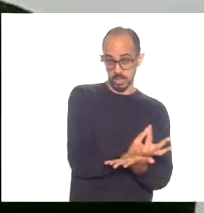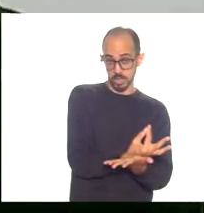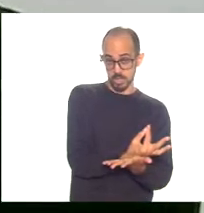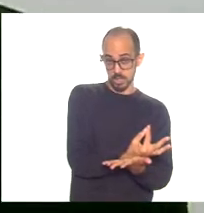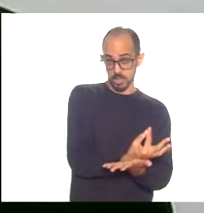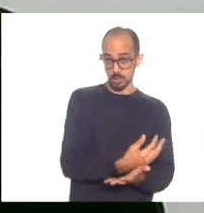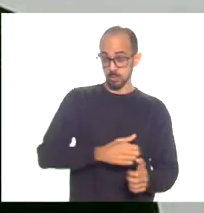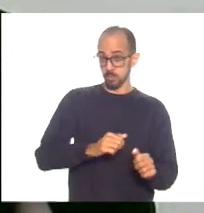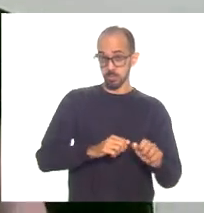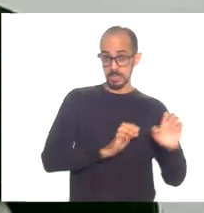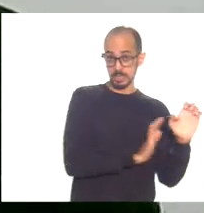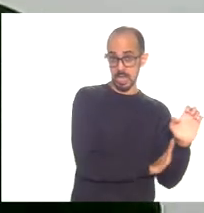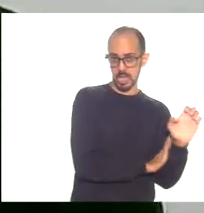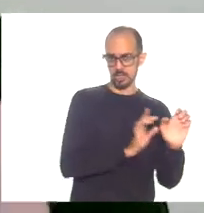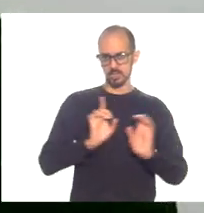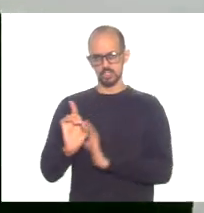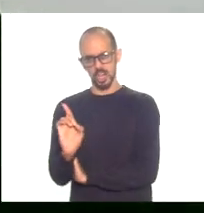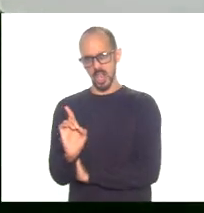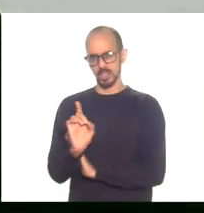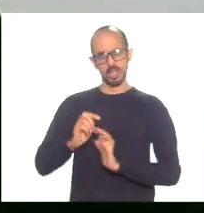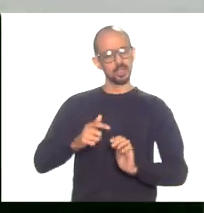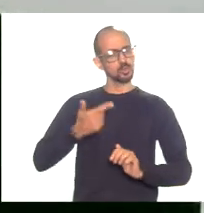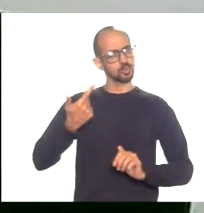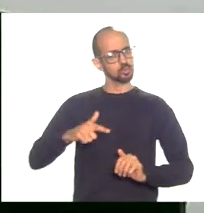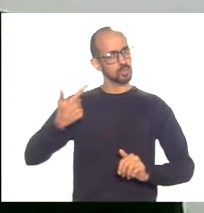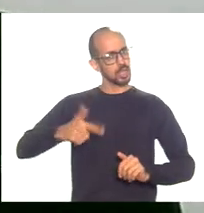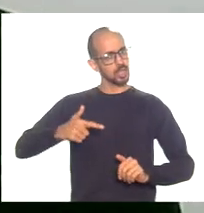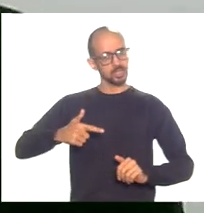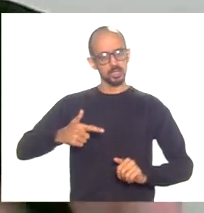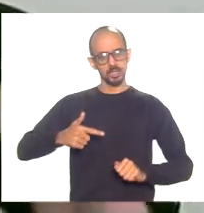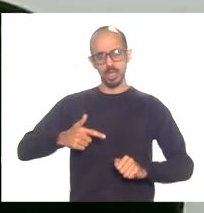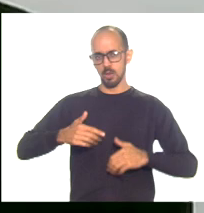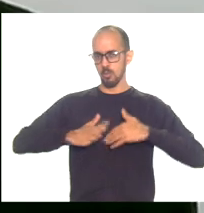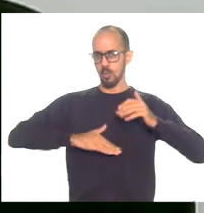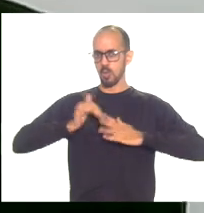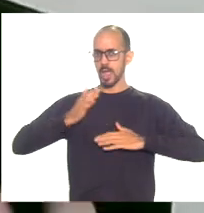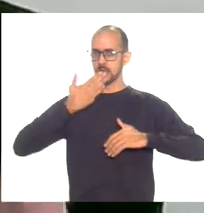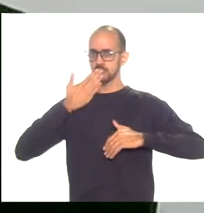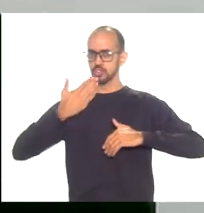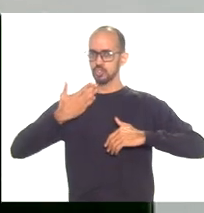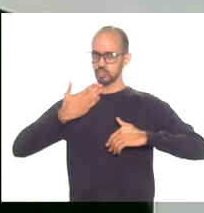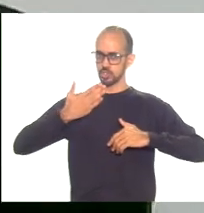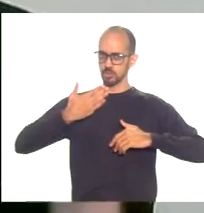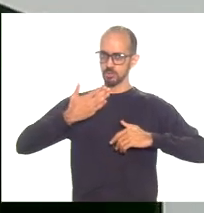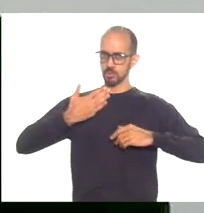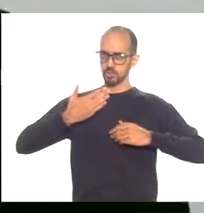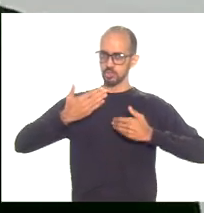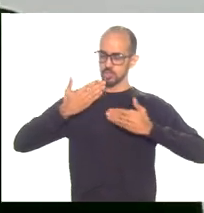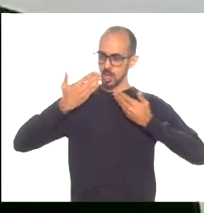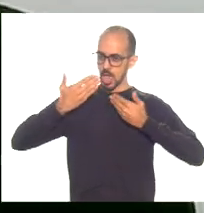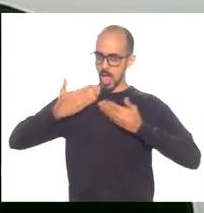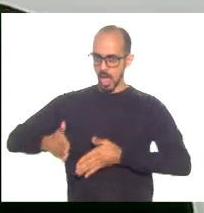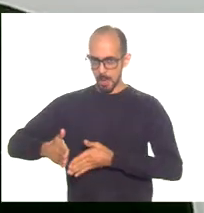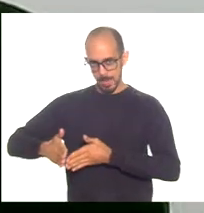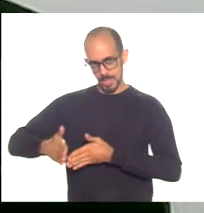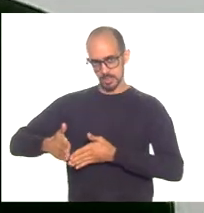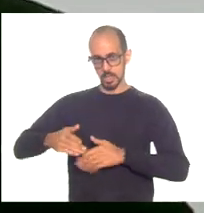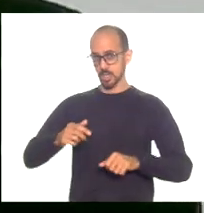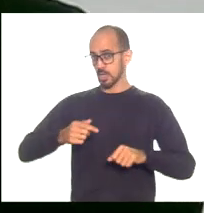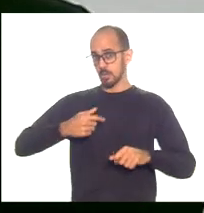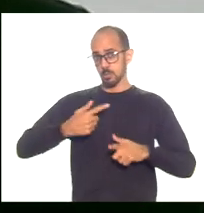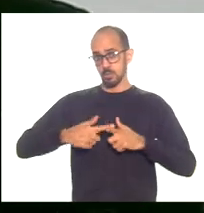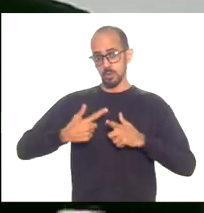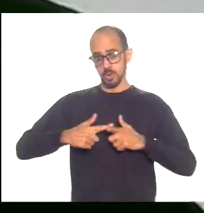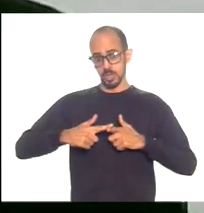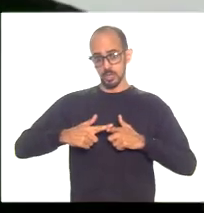mais extrema ele teria qualquer tipo de postura. Não faria isso porque, em primeiro lugar, ele não deputado